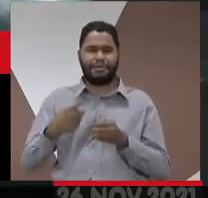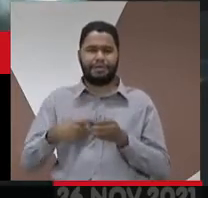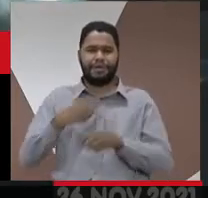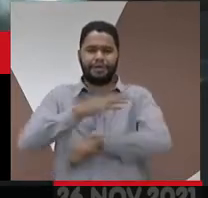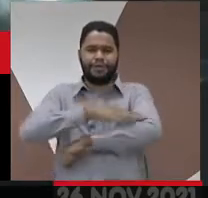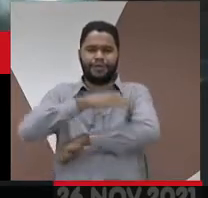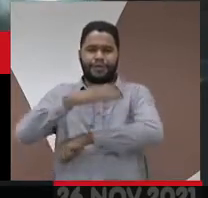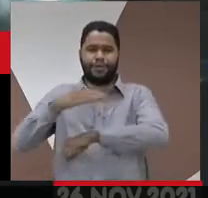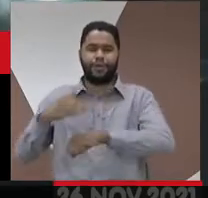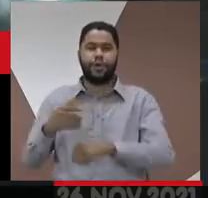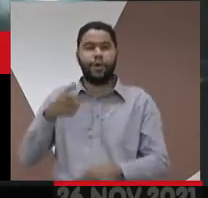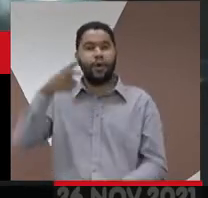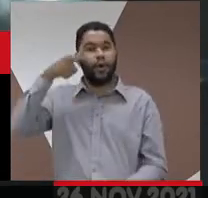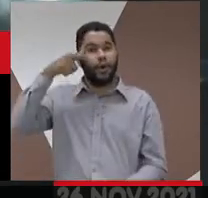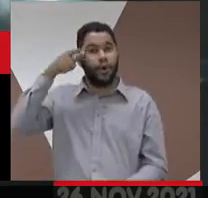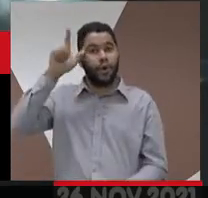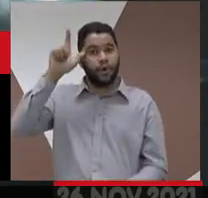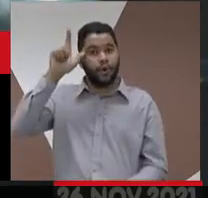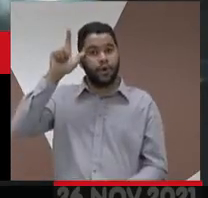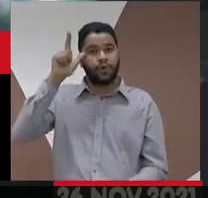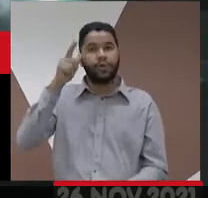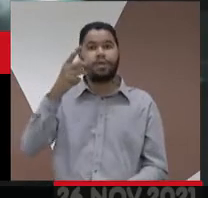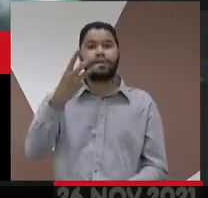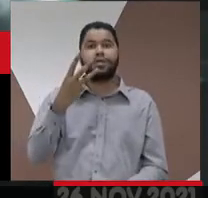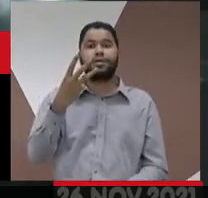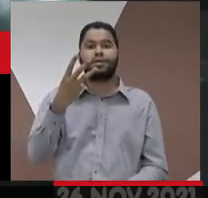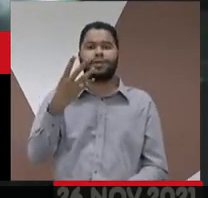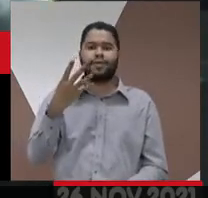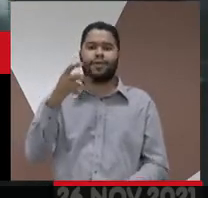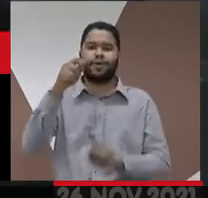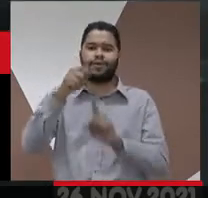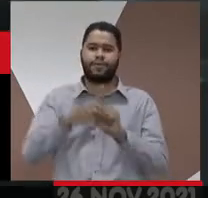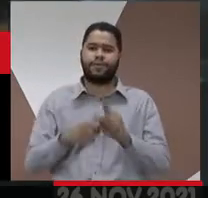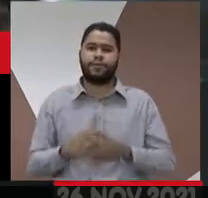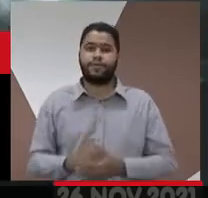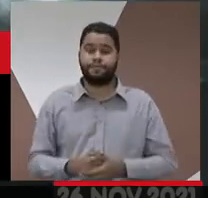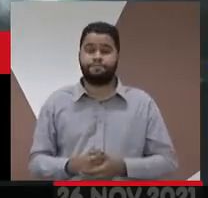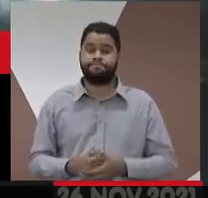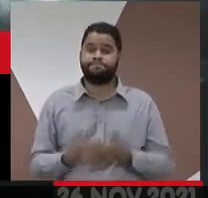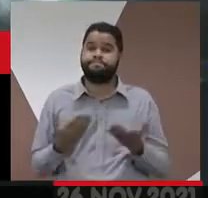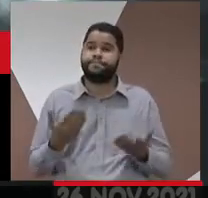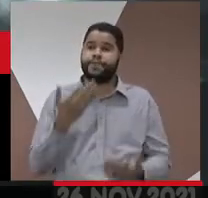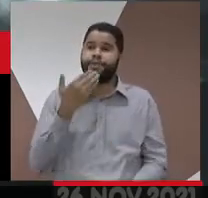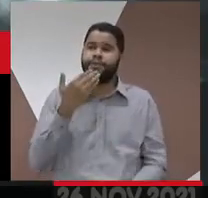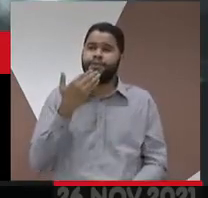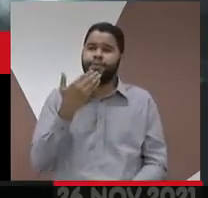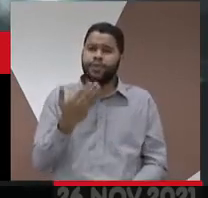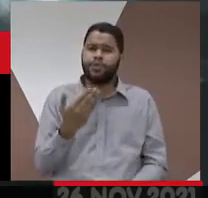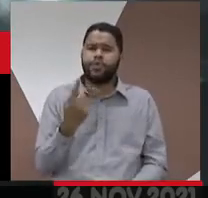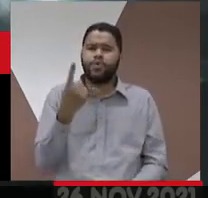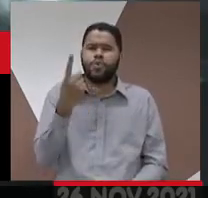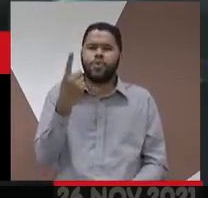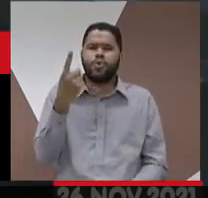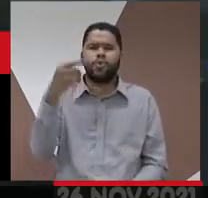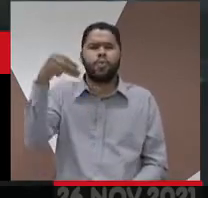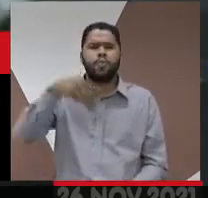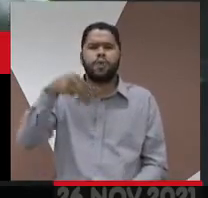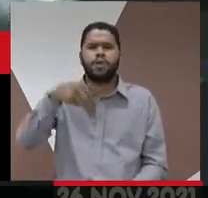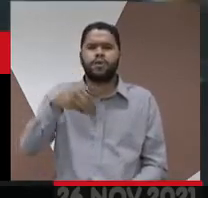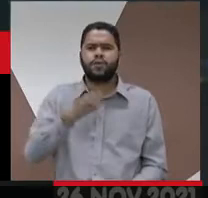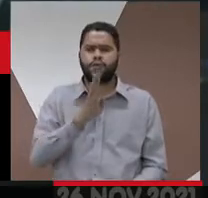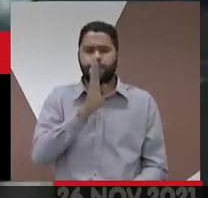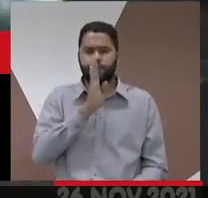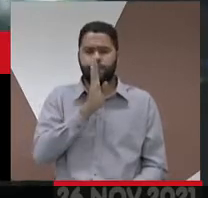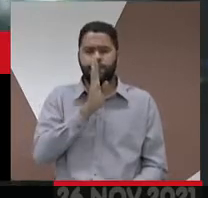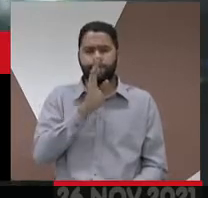ontem completou 34 meses. Então, Agostinho, eu queria pedir 1 minuto de silêncio para a gente,